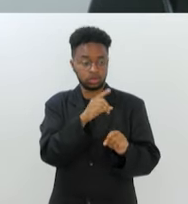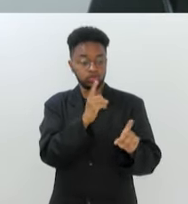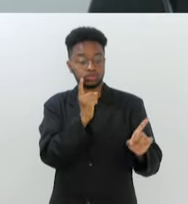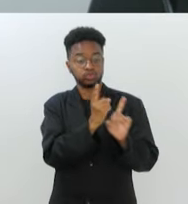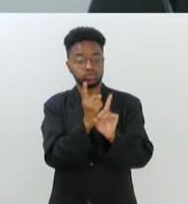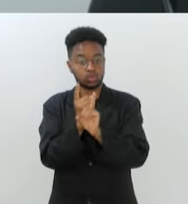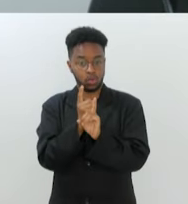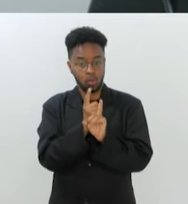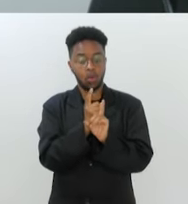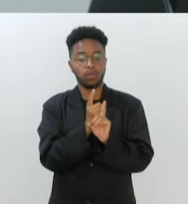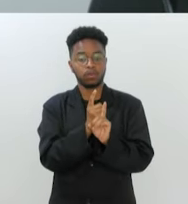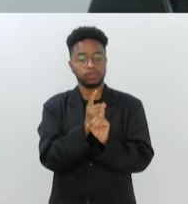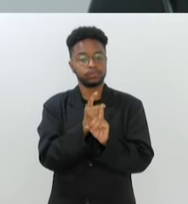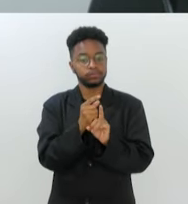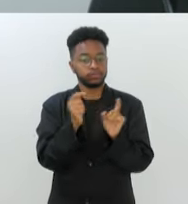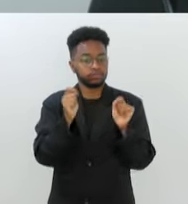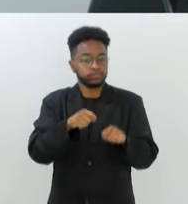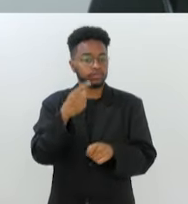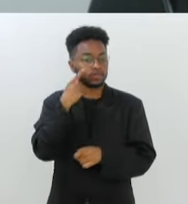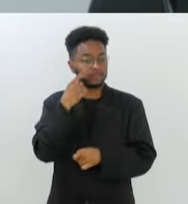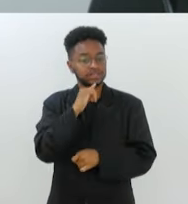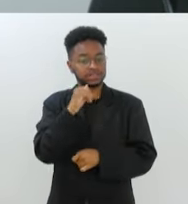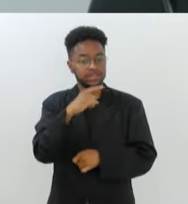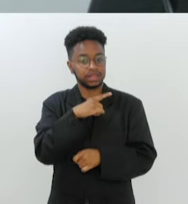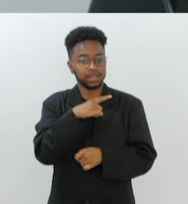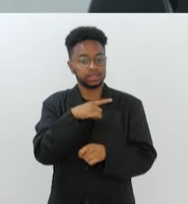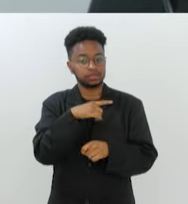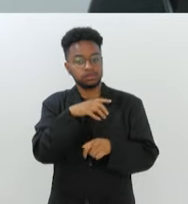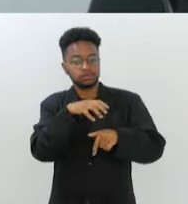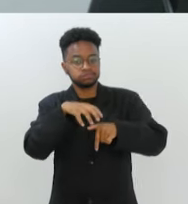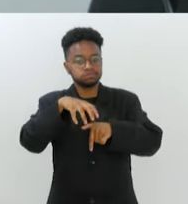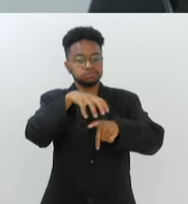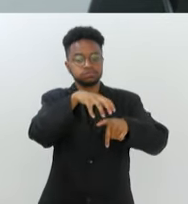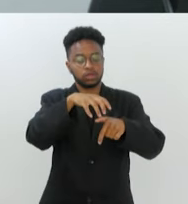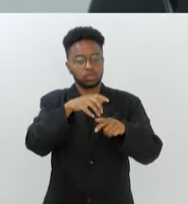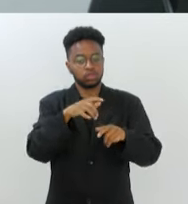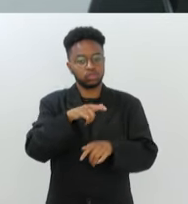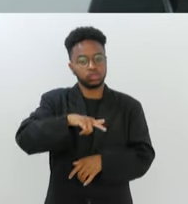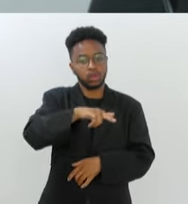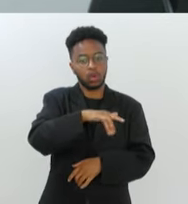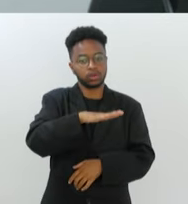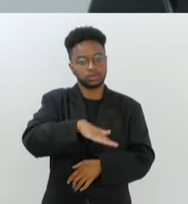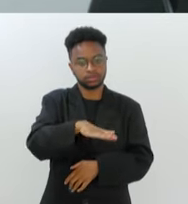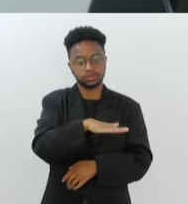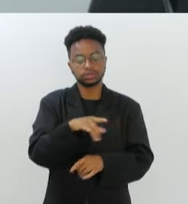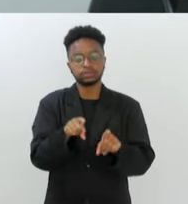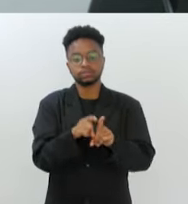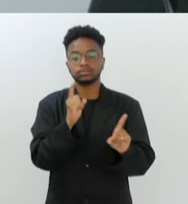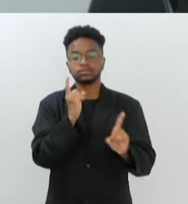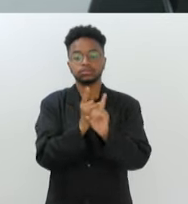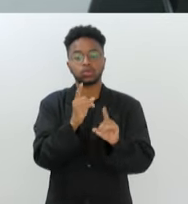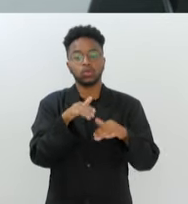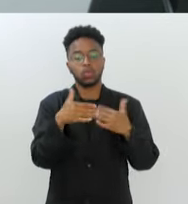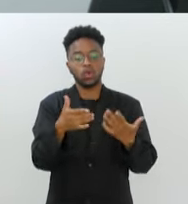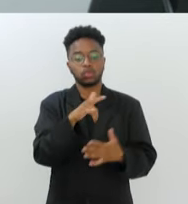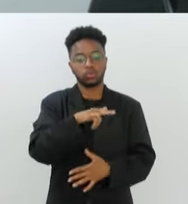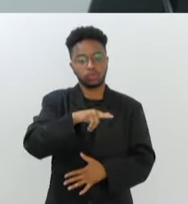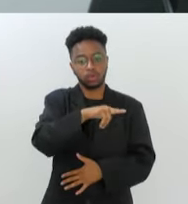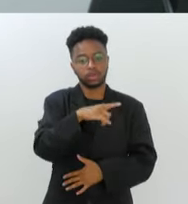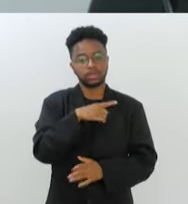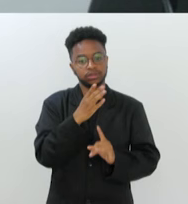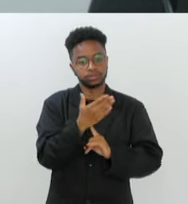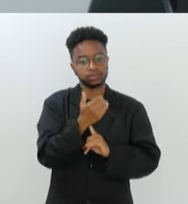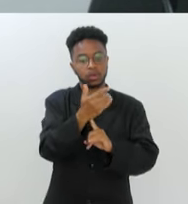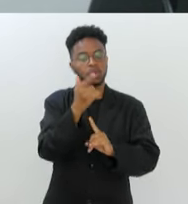posso verificar a existência de um drone no espaço, no local, no perímetro. Eu tenho a identificação desse drone, eu tenho a